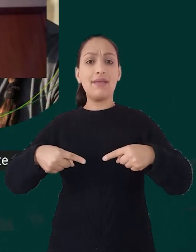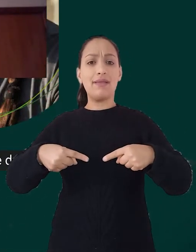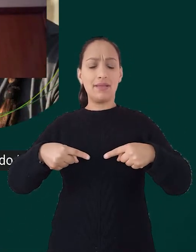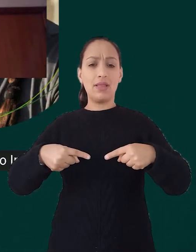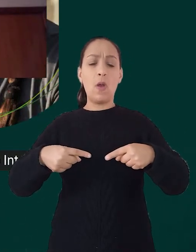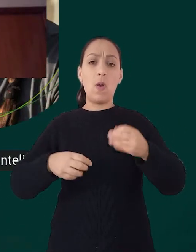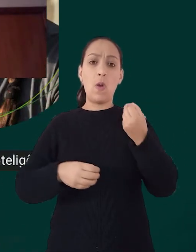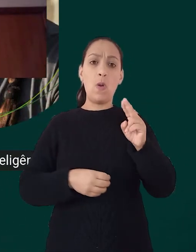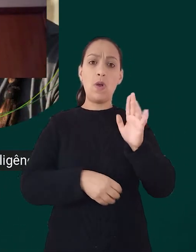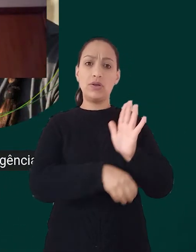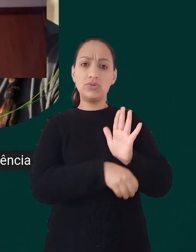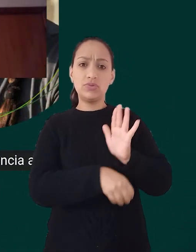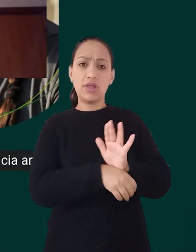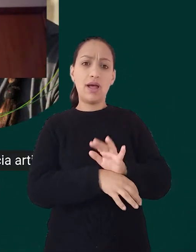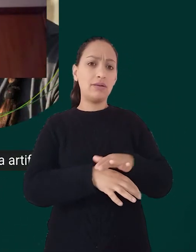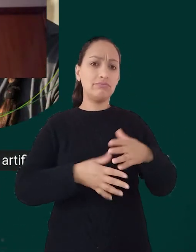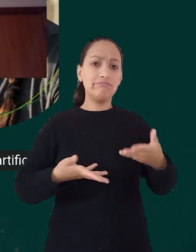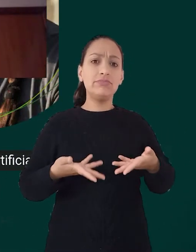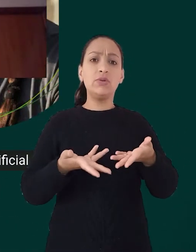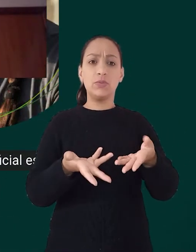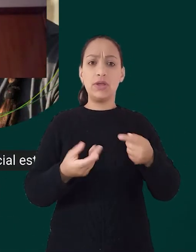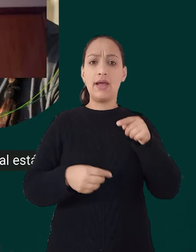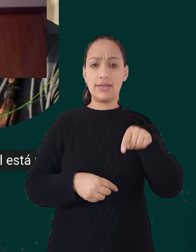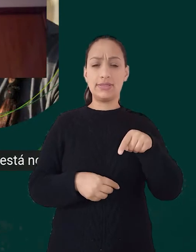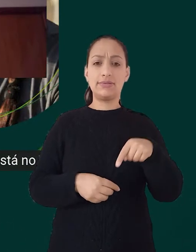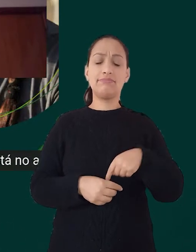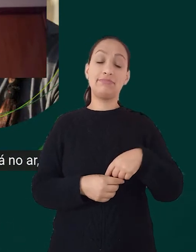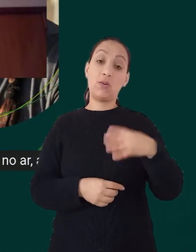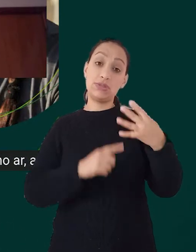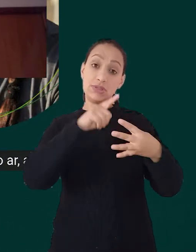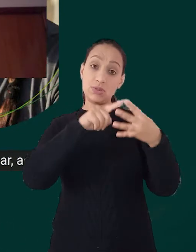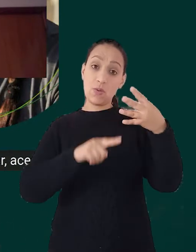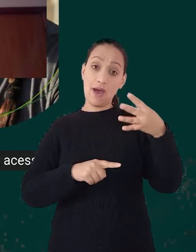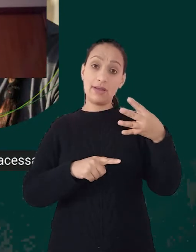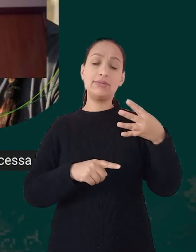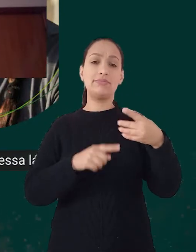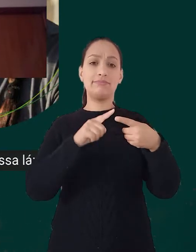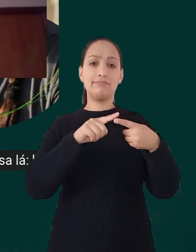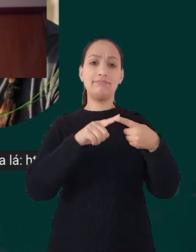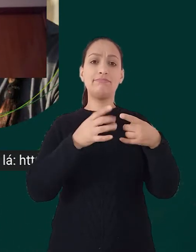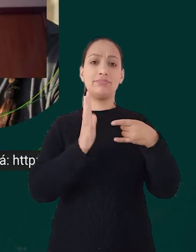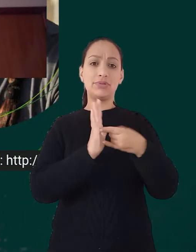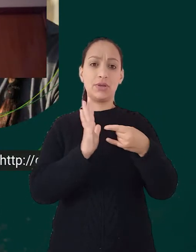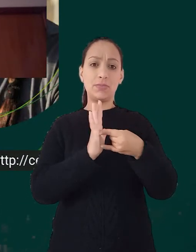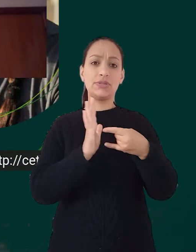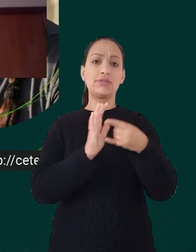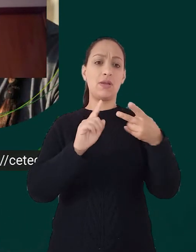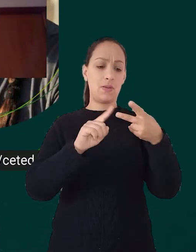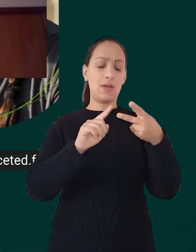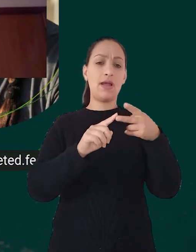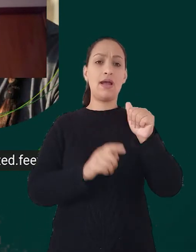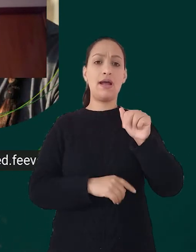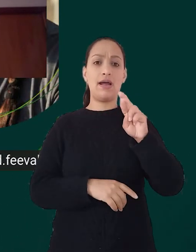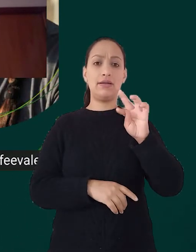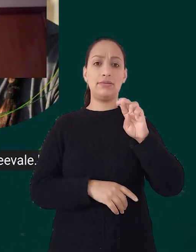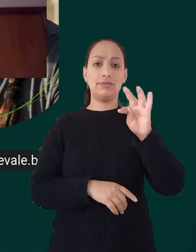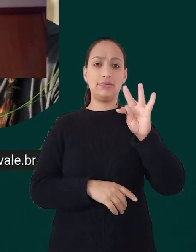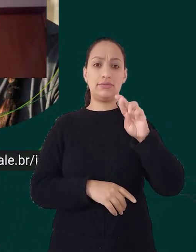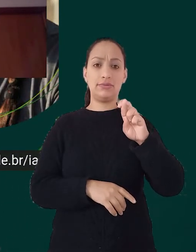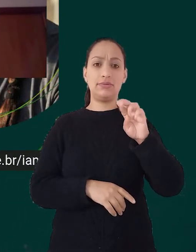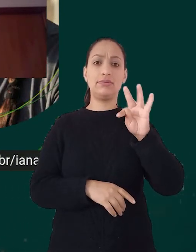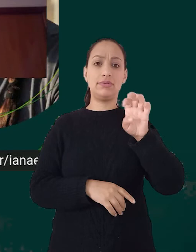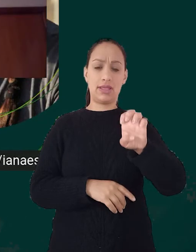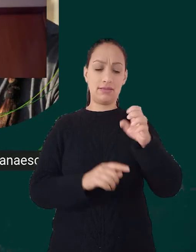está acontecendo. Então, são esses 4 eixos, tá? A gente tem, então, a programação, a parte de arte, a parte narrativa e a parte